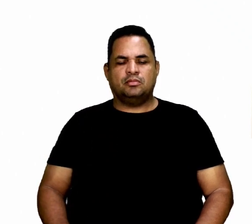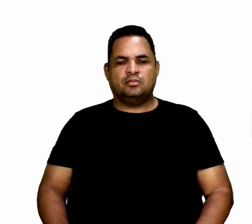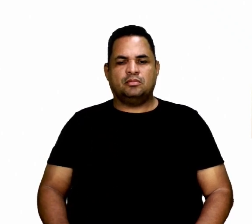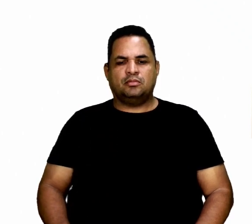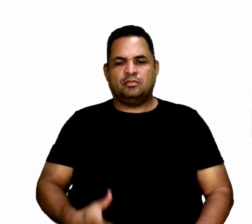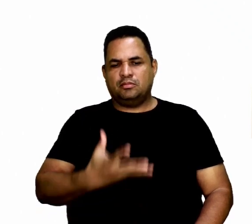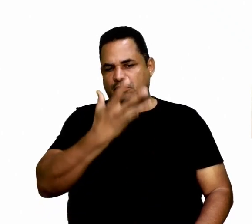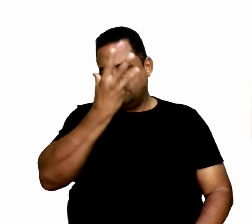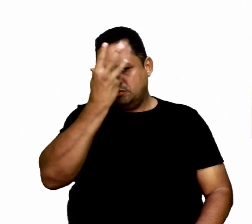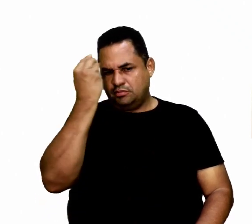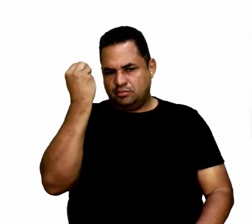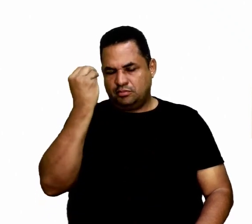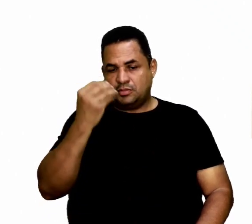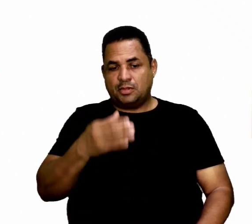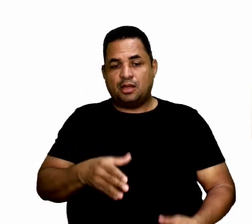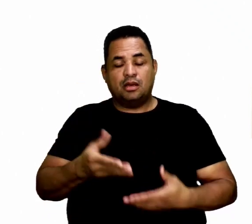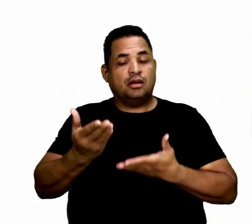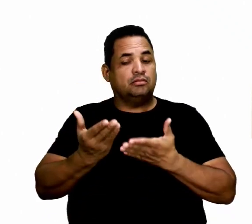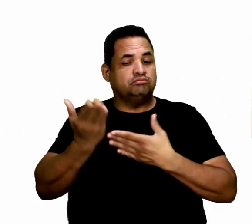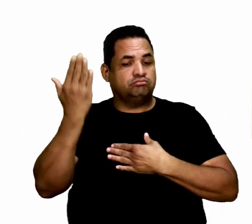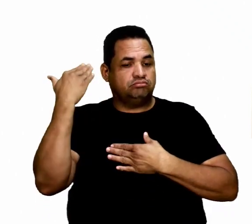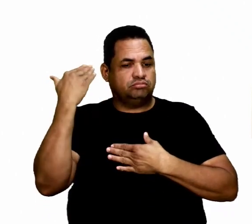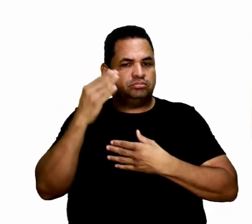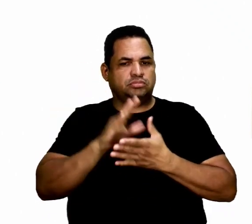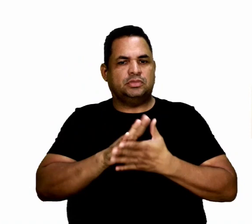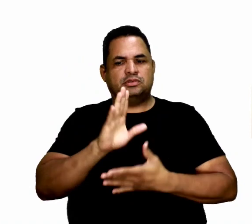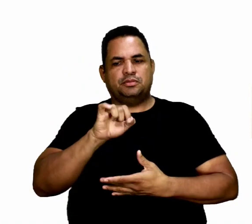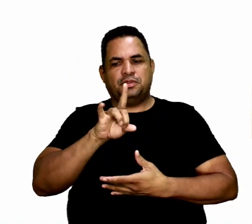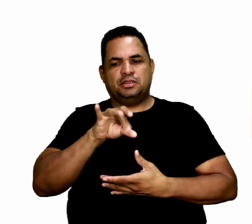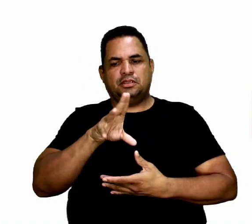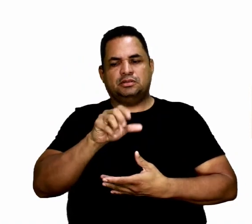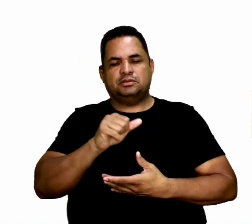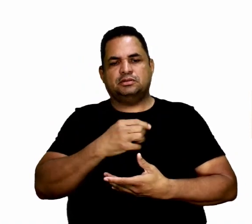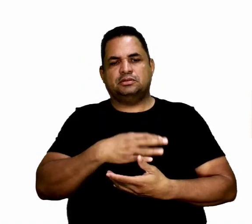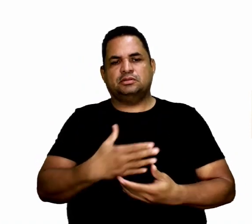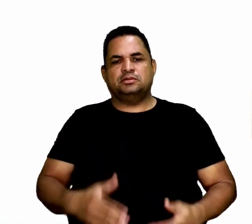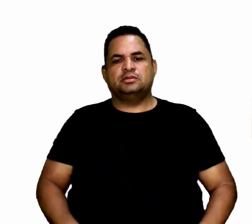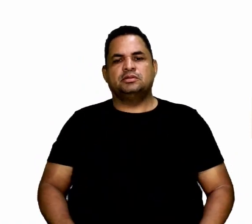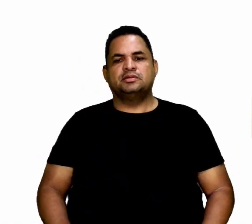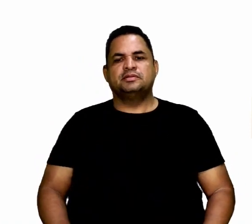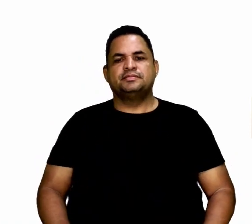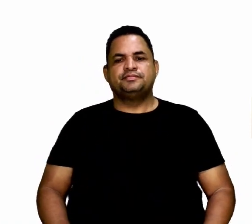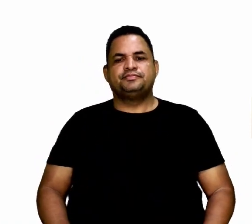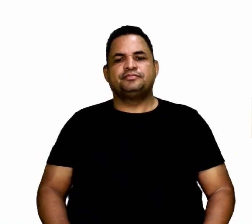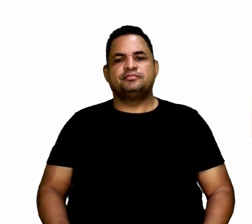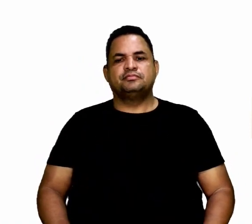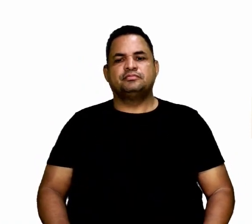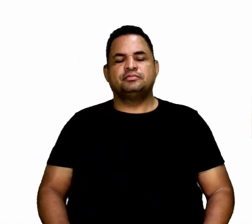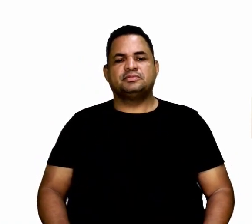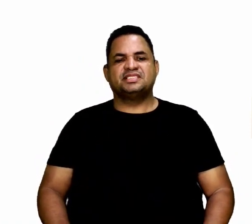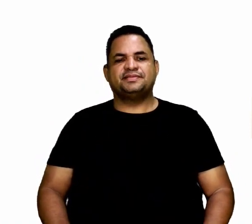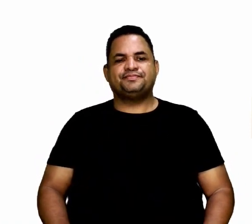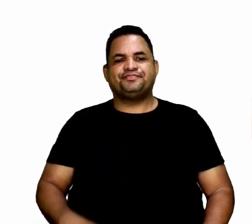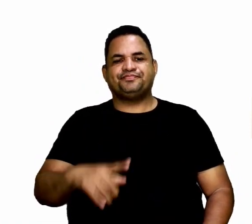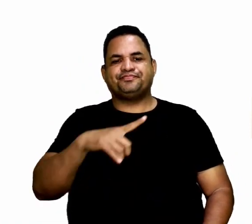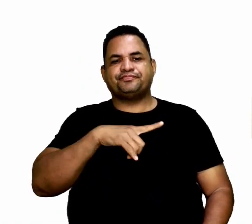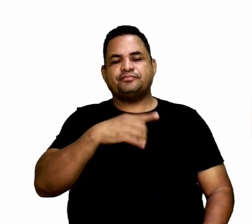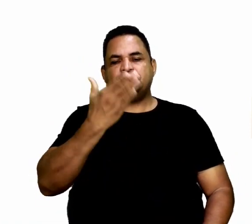de amígdalas, tá bom? Então aqui, sistema linfático. Aqui nós temos